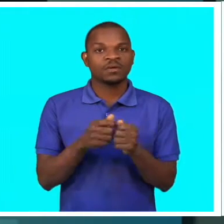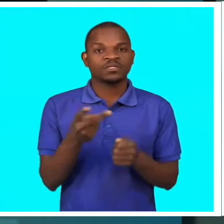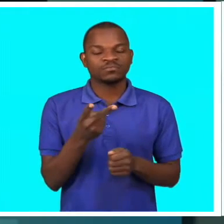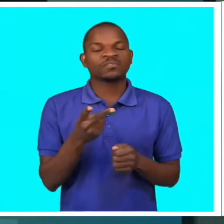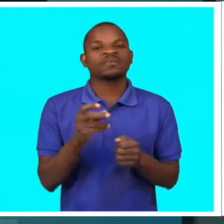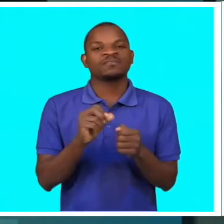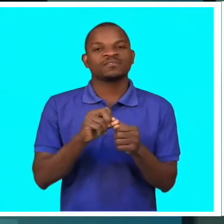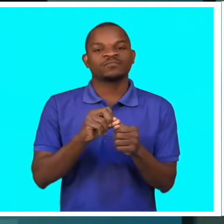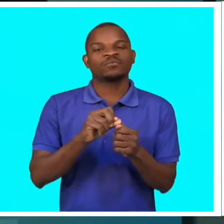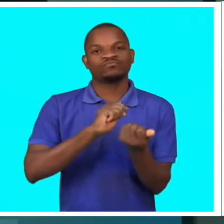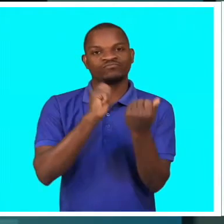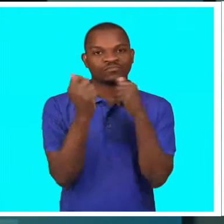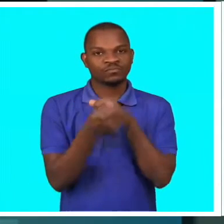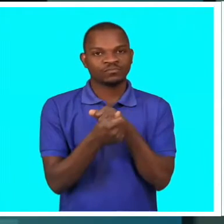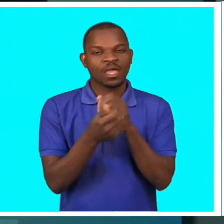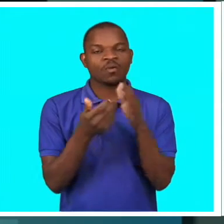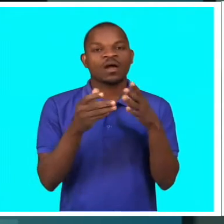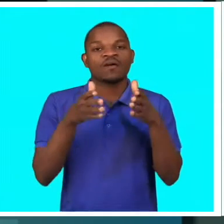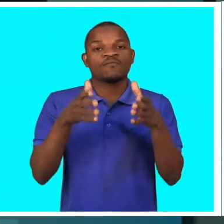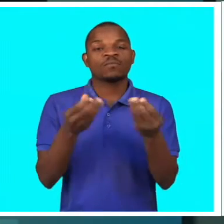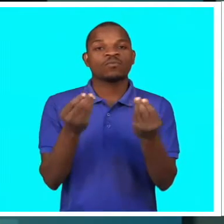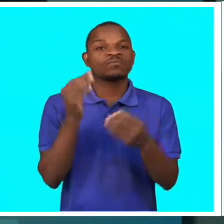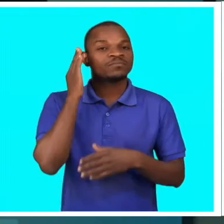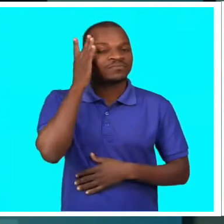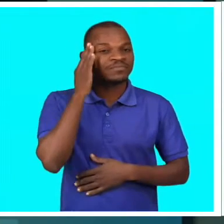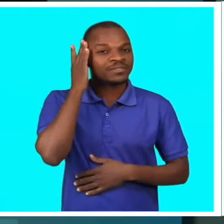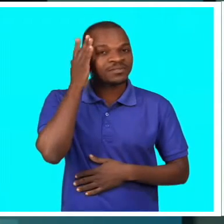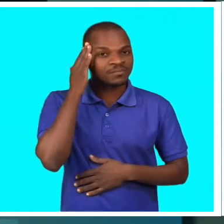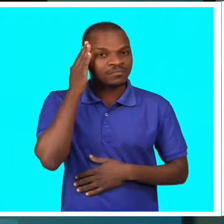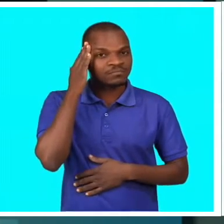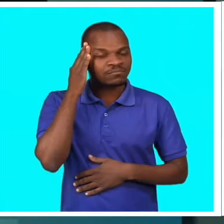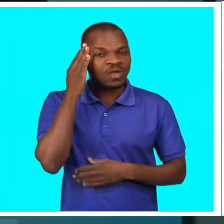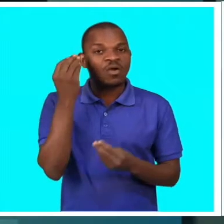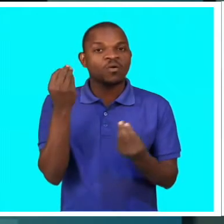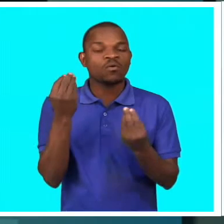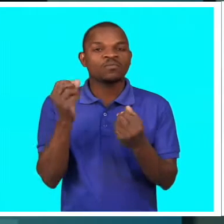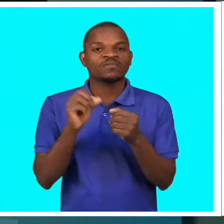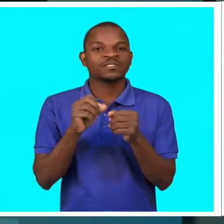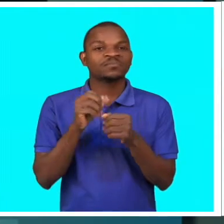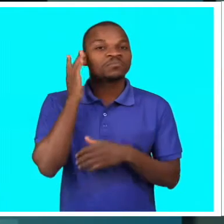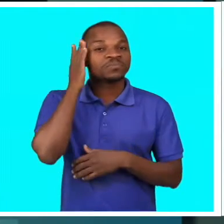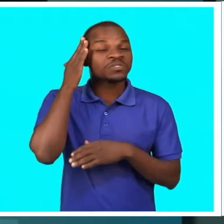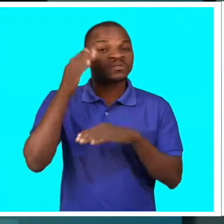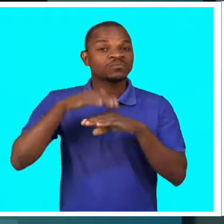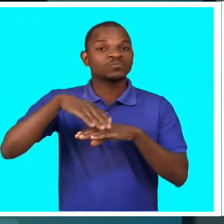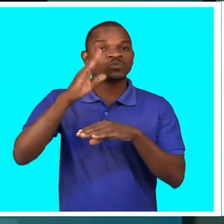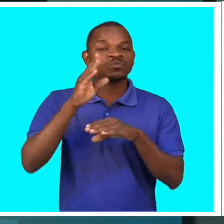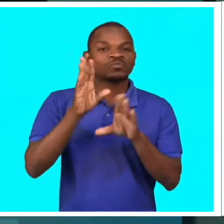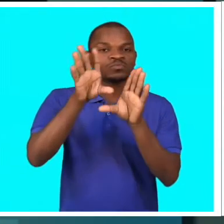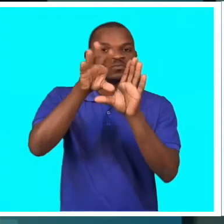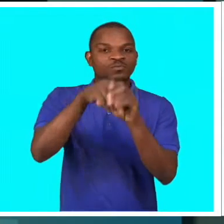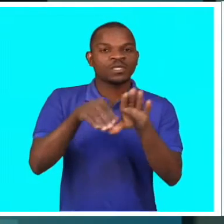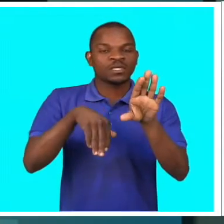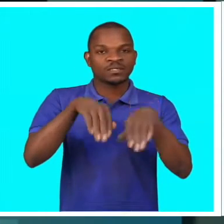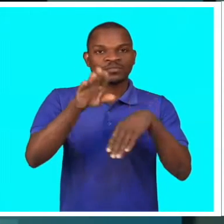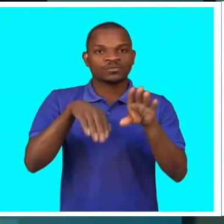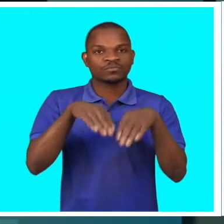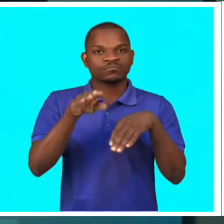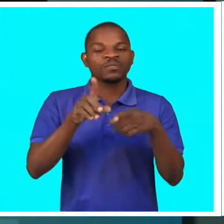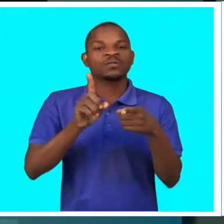diferença é que faz a diferença, que é o pensamento, o raciocínio, o pensar, o pensar muito dentro do jogo, o